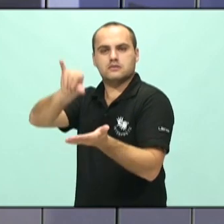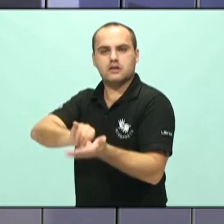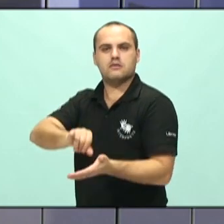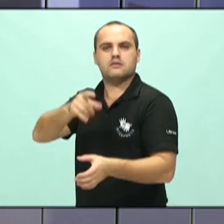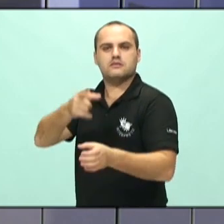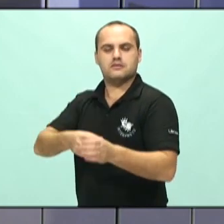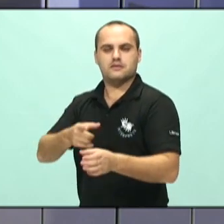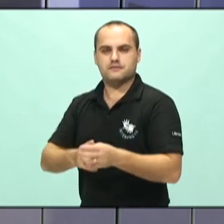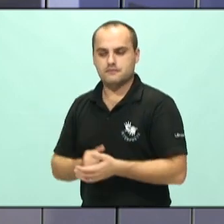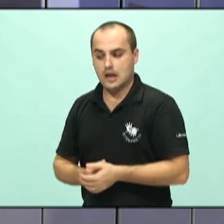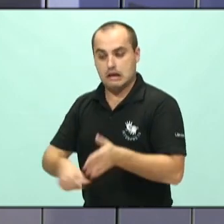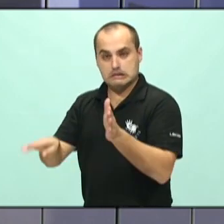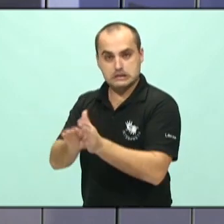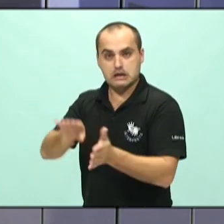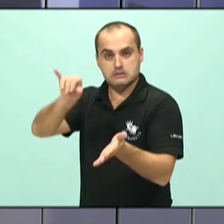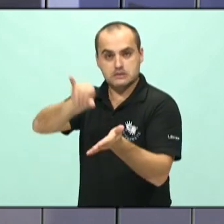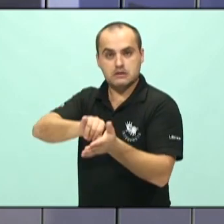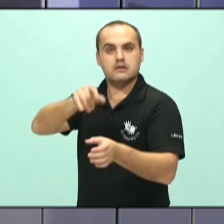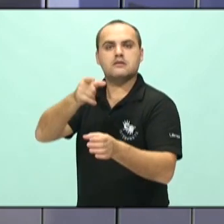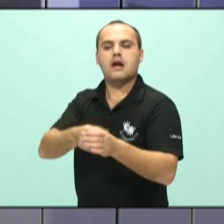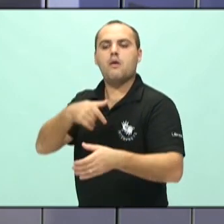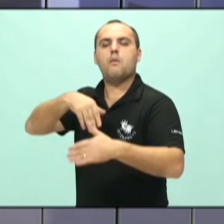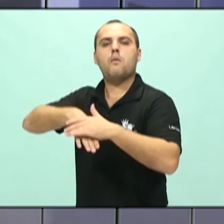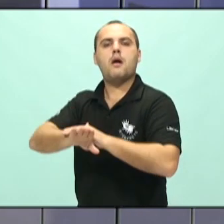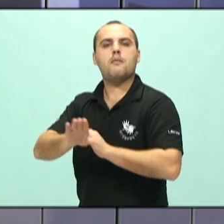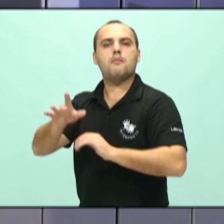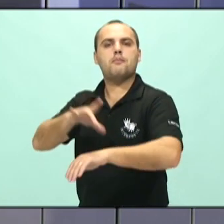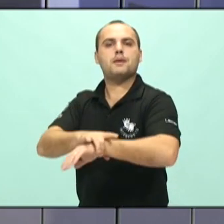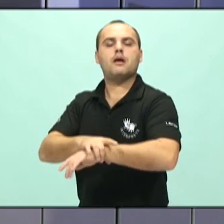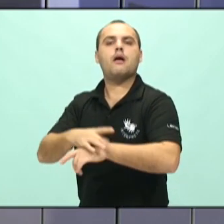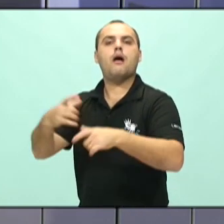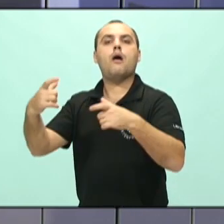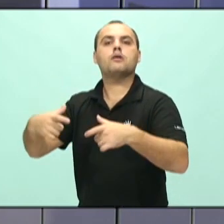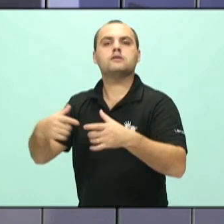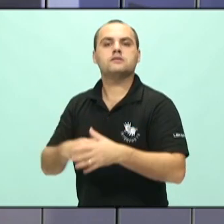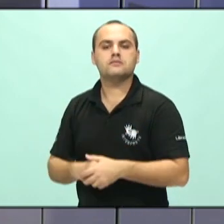onde é que tu vais guardar a tua bicicleta com segurança?